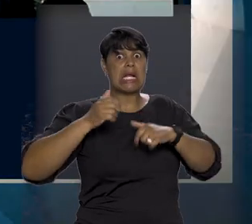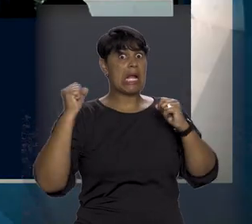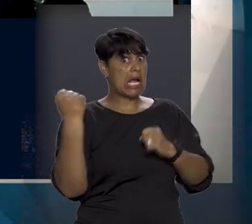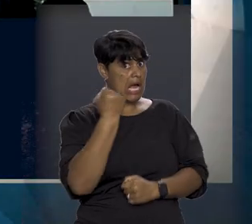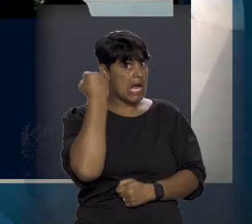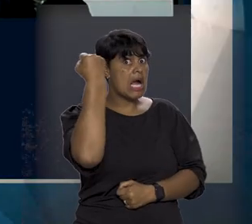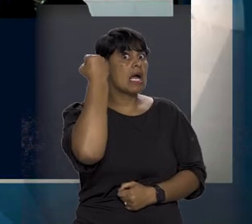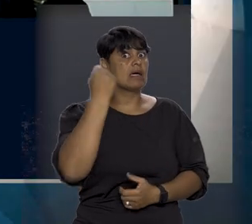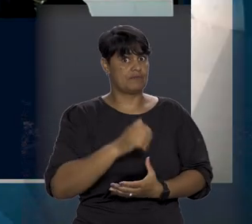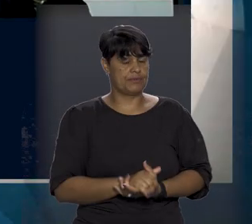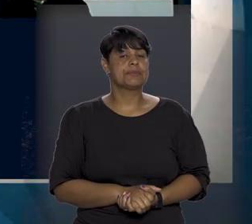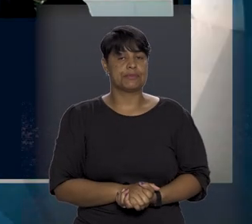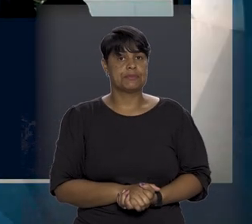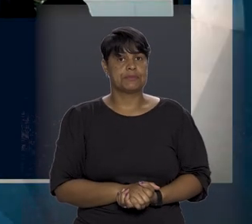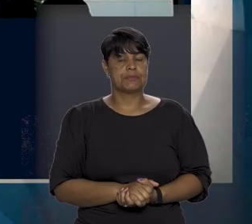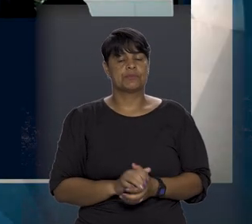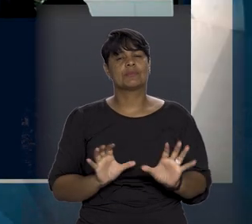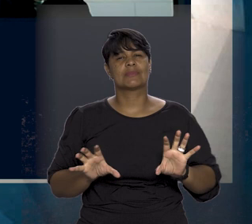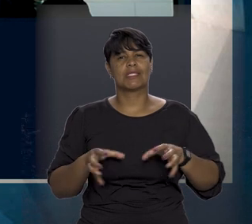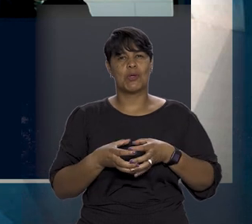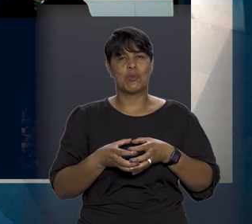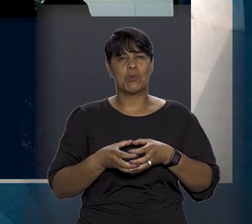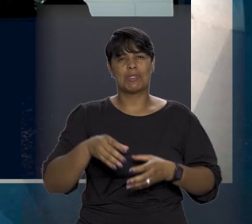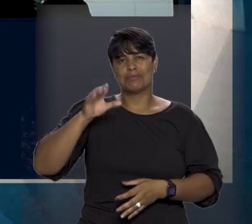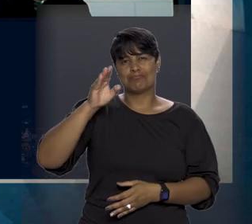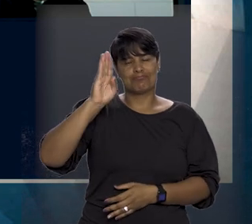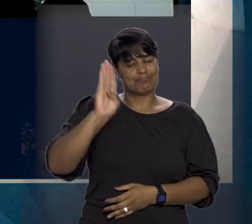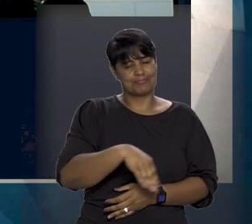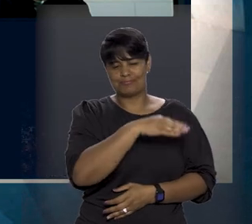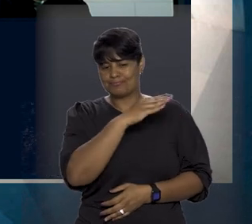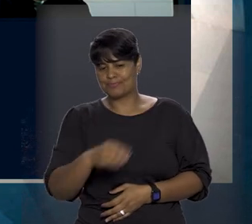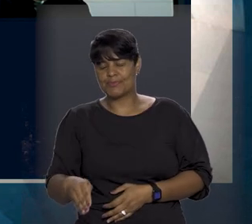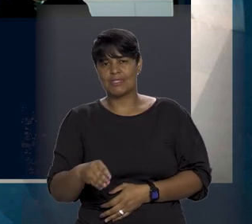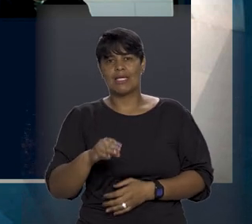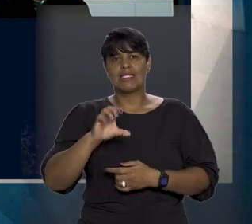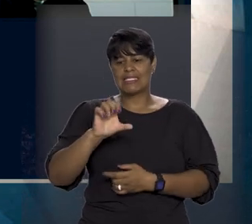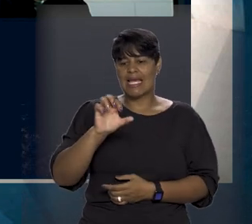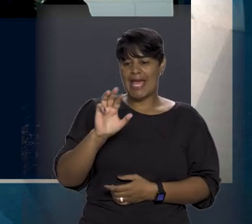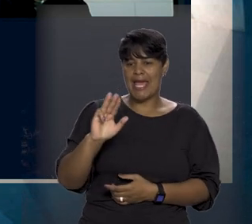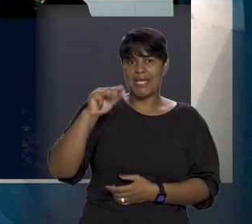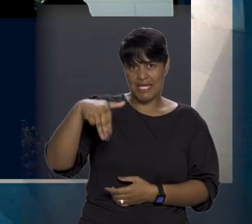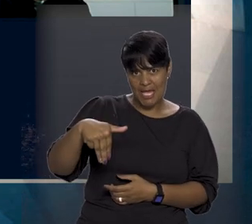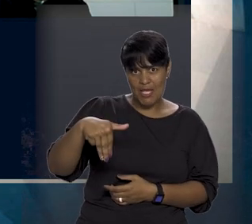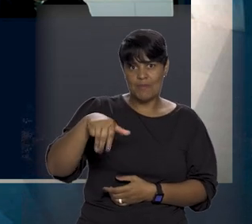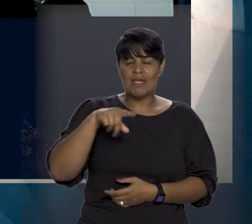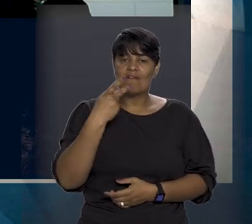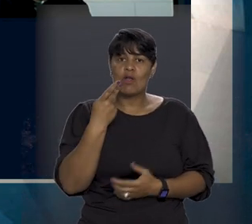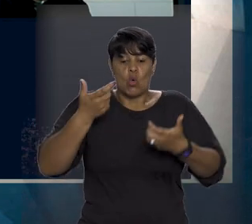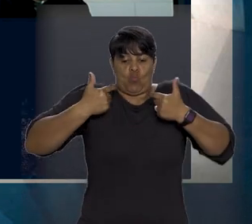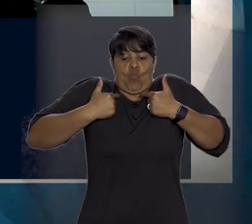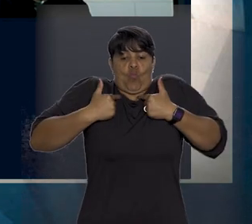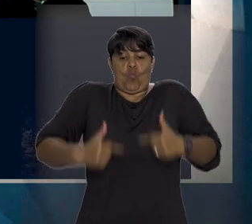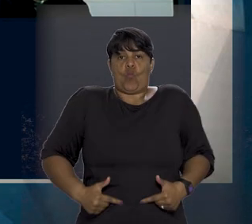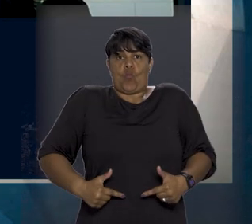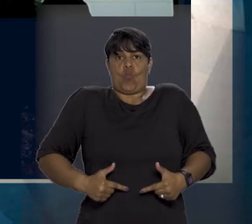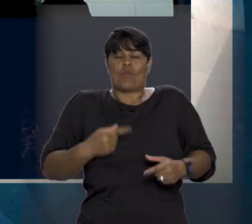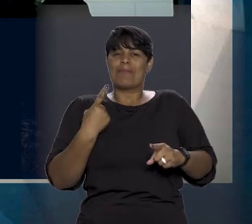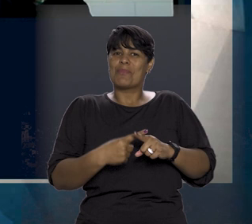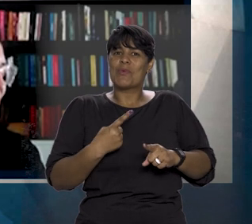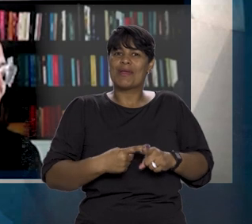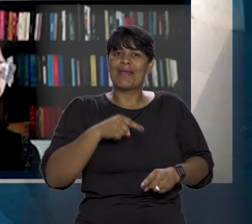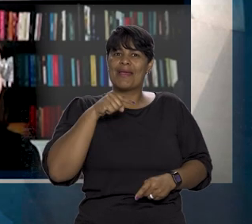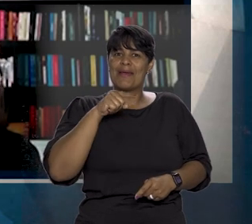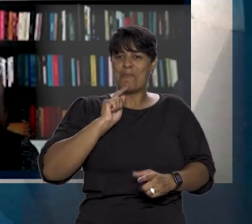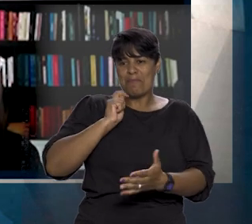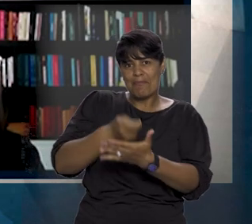a turma negou provimento ao recurso especial de Um Conselho Regional de Medicina que buscava não ser responsabilizados solidariamente